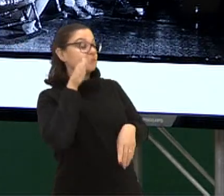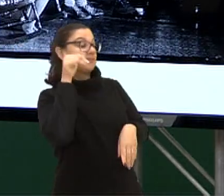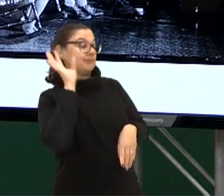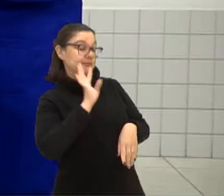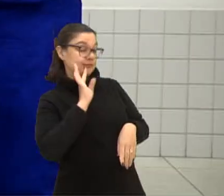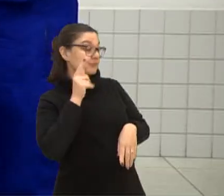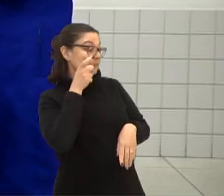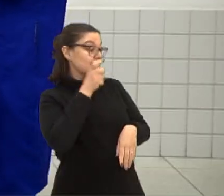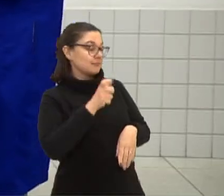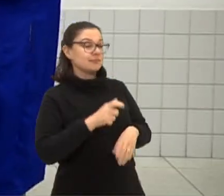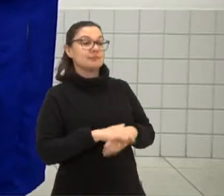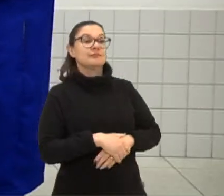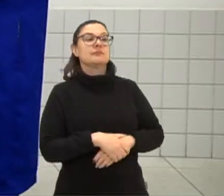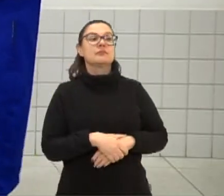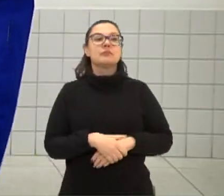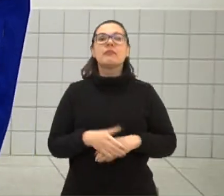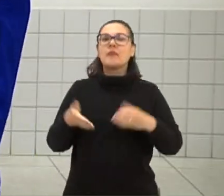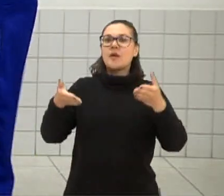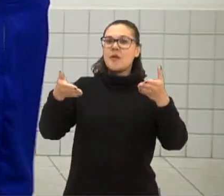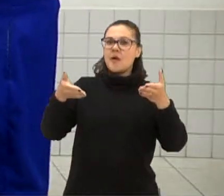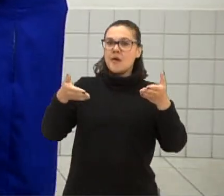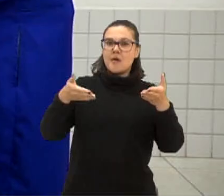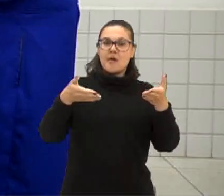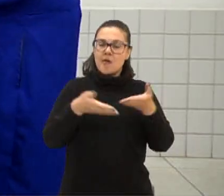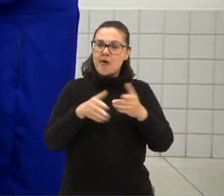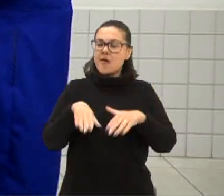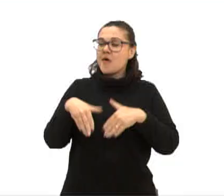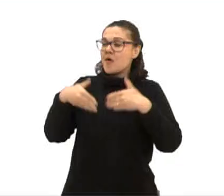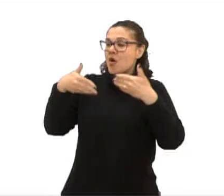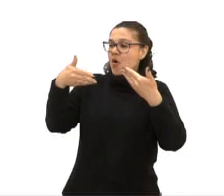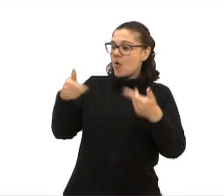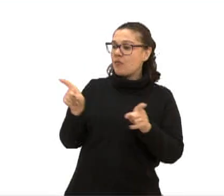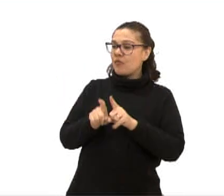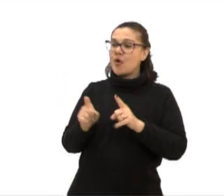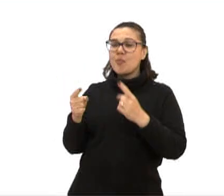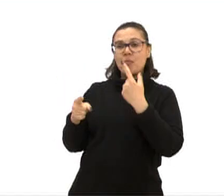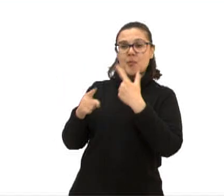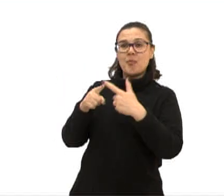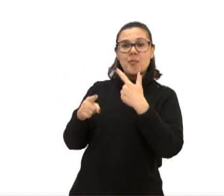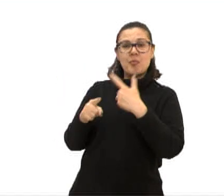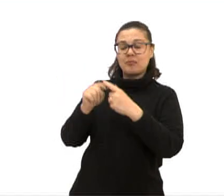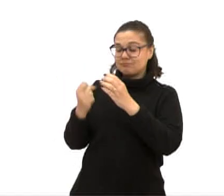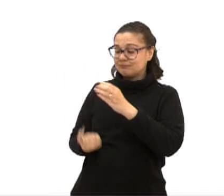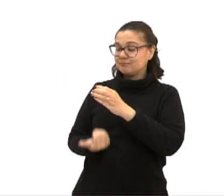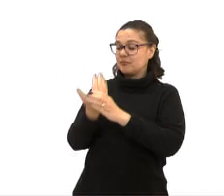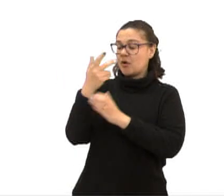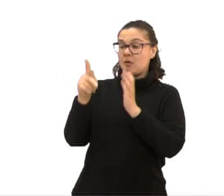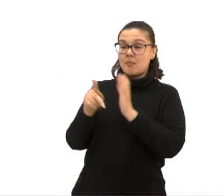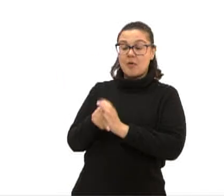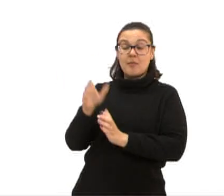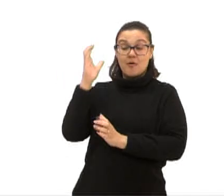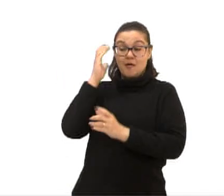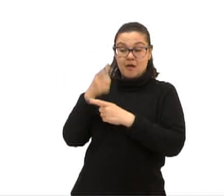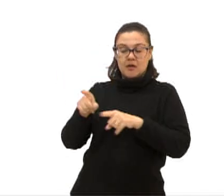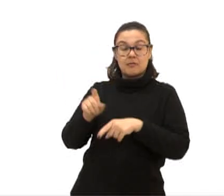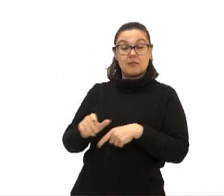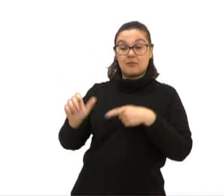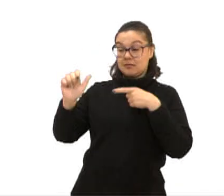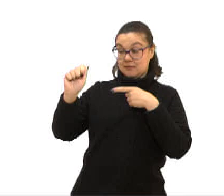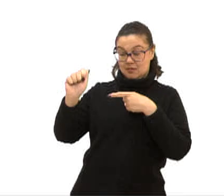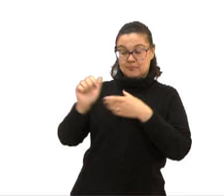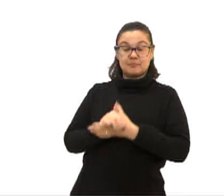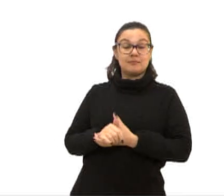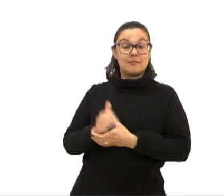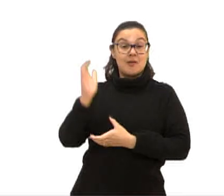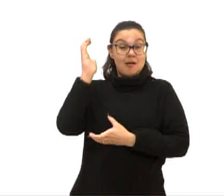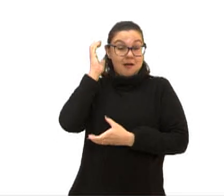né? Vamos adiante? Vamos lá. Qual foi a motivação para a criação da rádio? Letra A. O